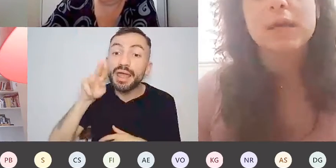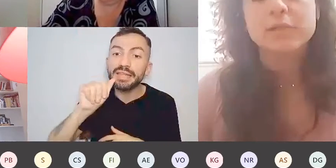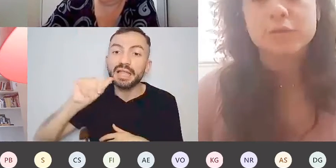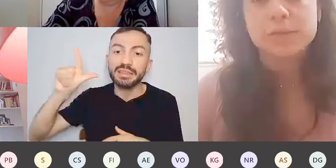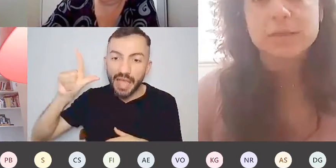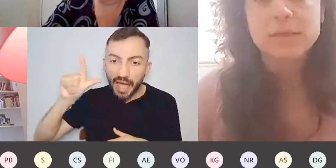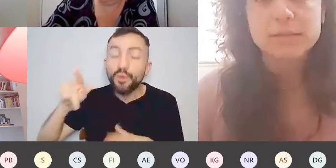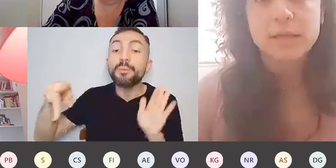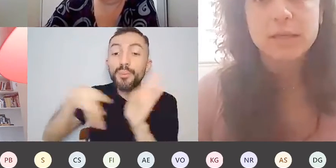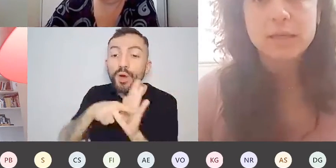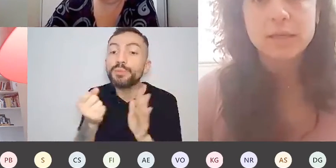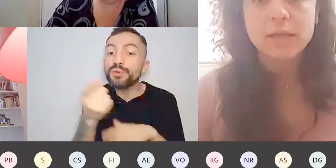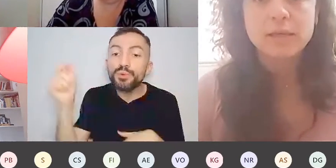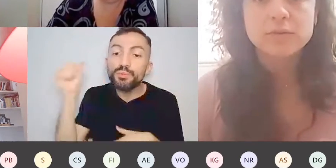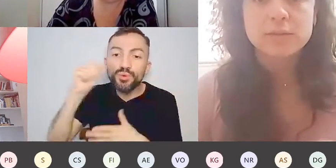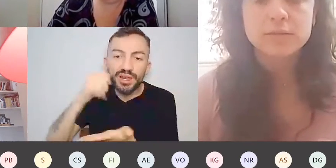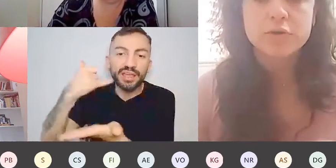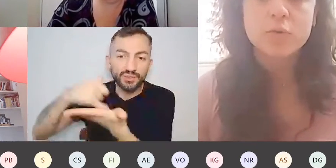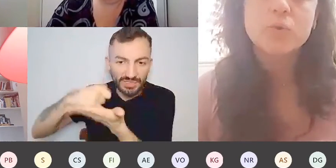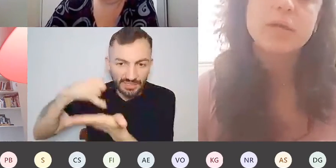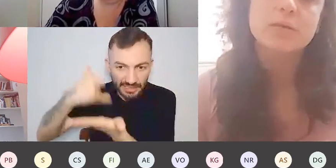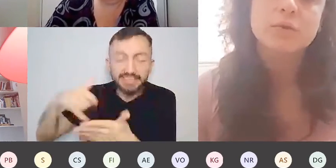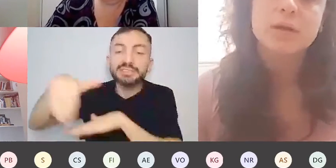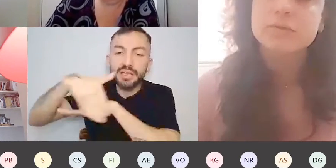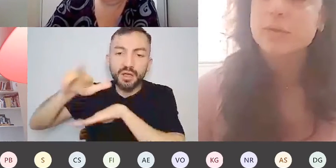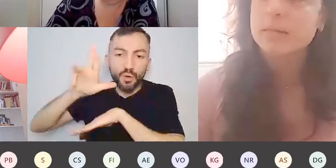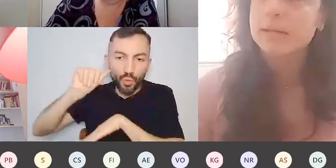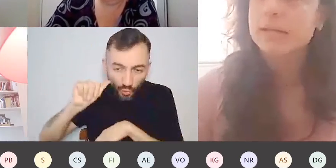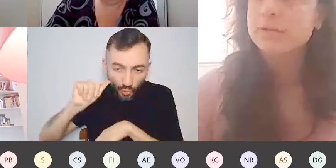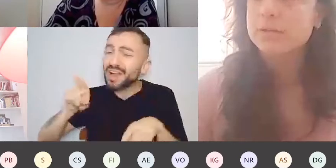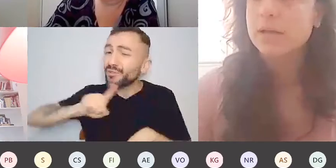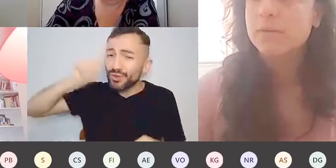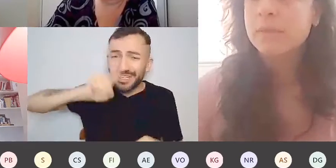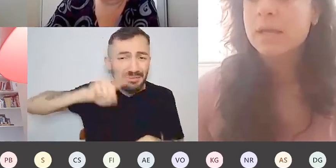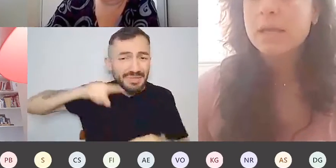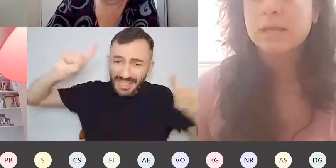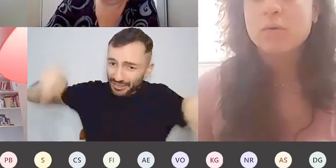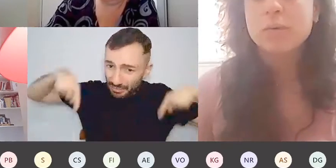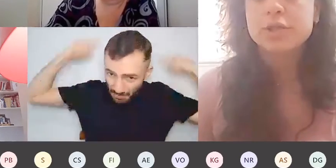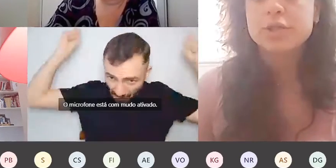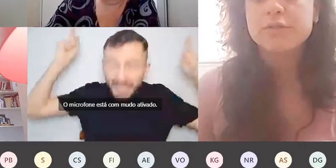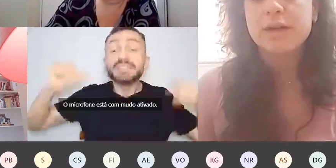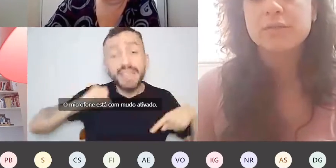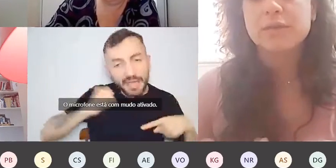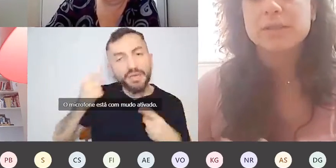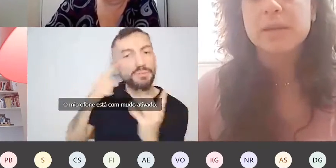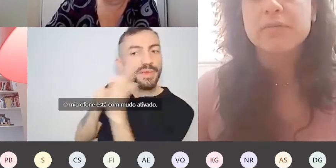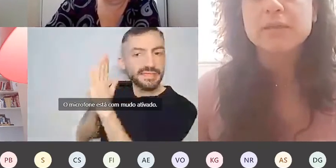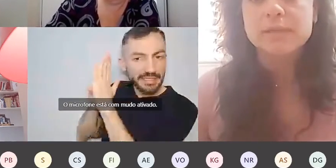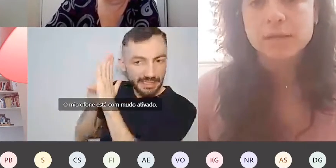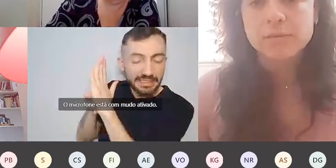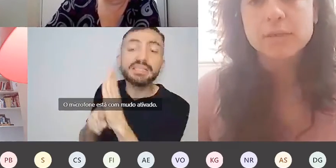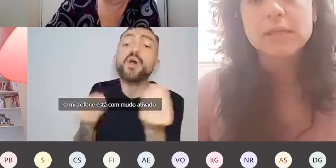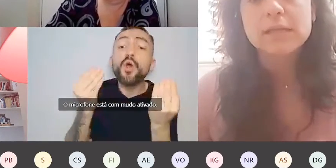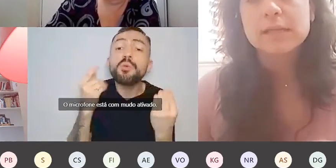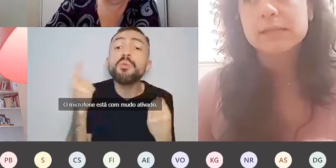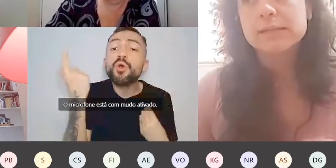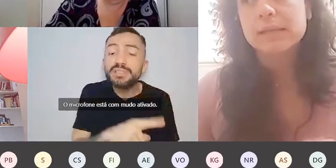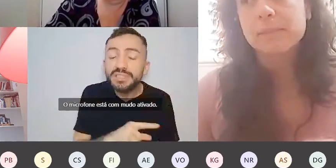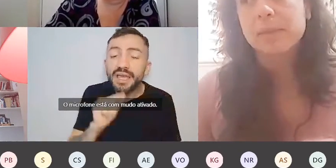mulheres usuárias de substância e em situação de rua e alto grau de vulnerabilidade social. Então, como a gente de fato faz